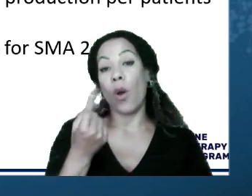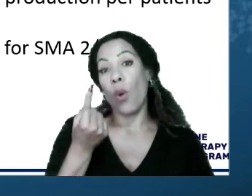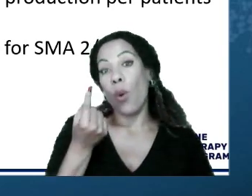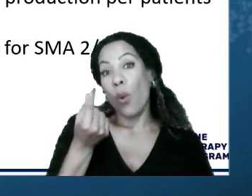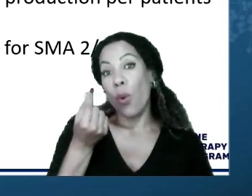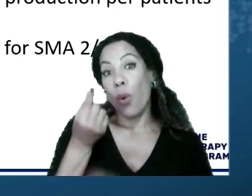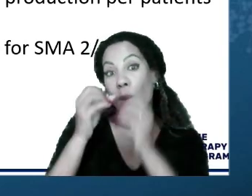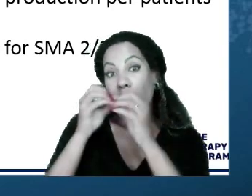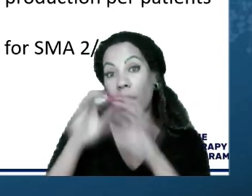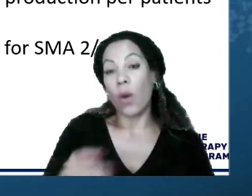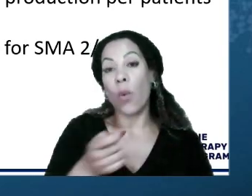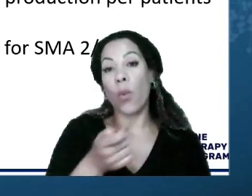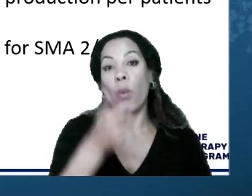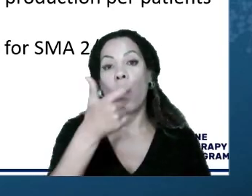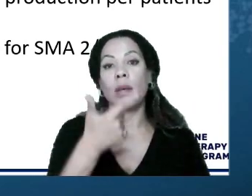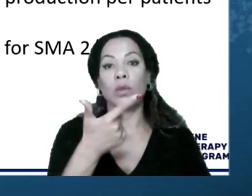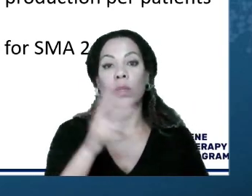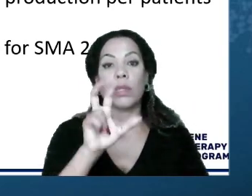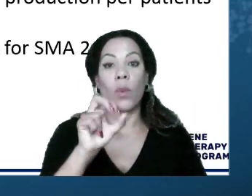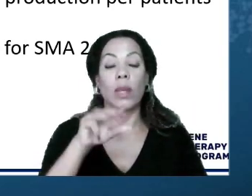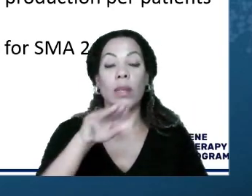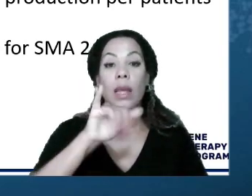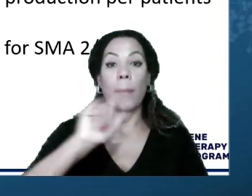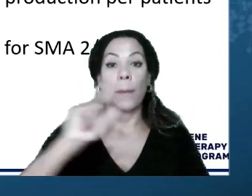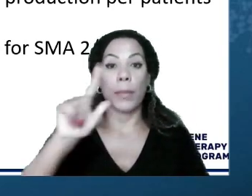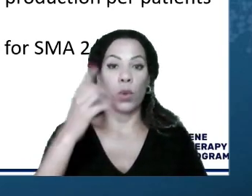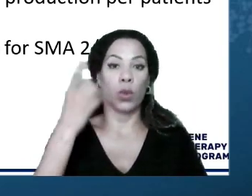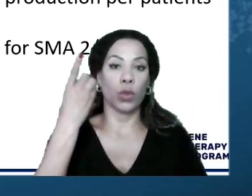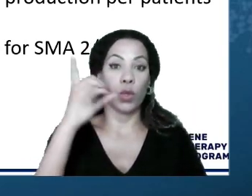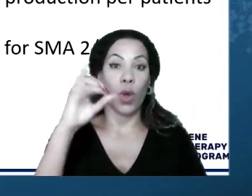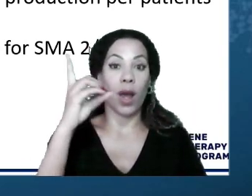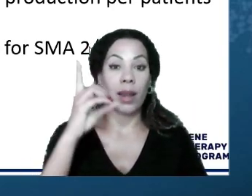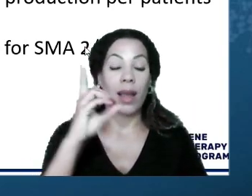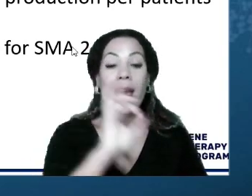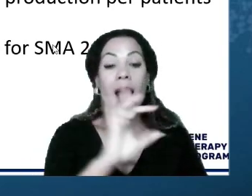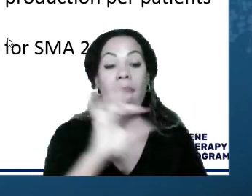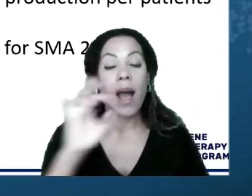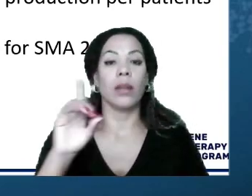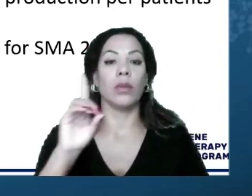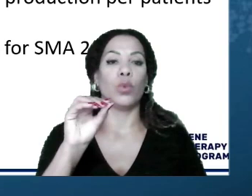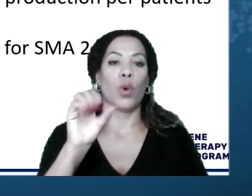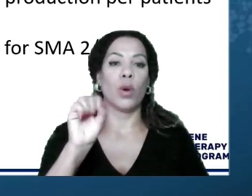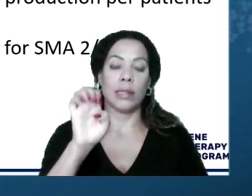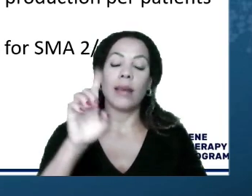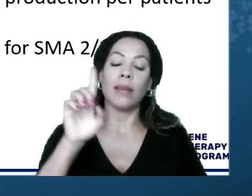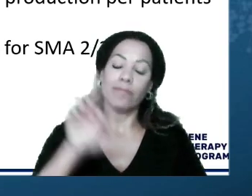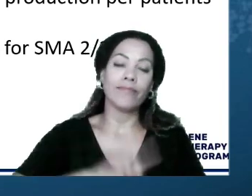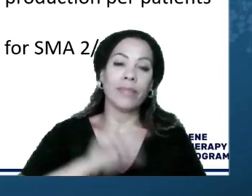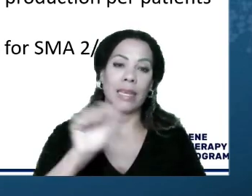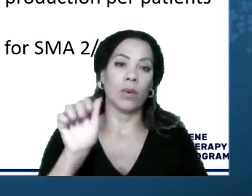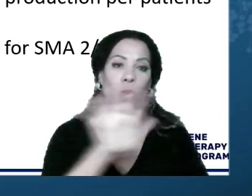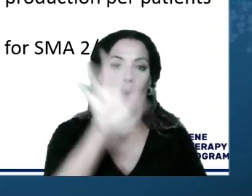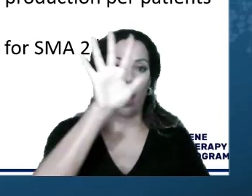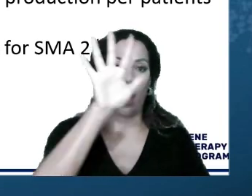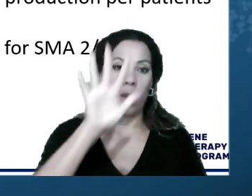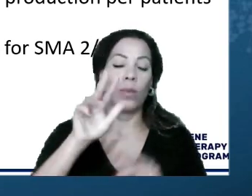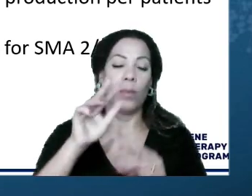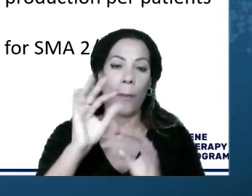quase 250 mil dólares por dose, e é muito alto para tratar